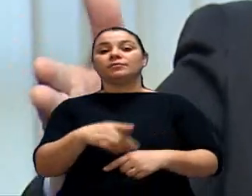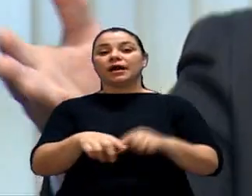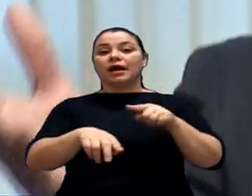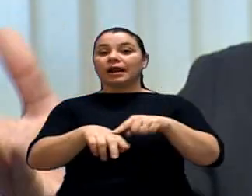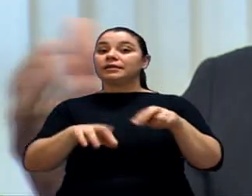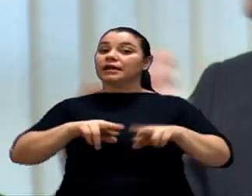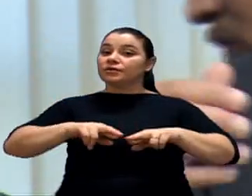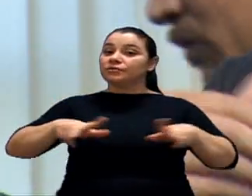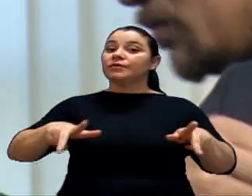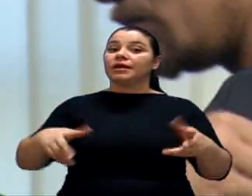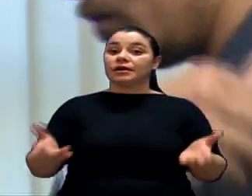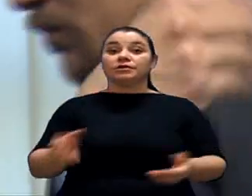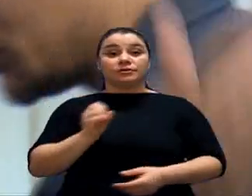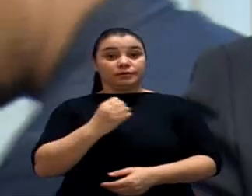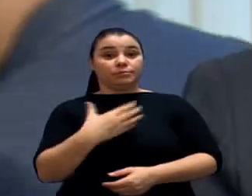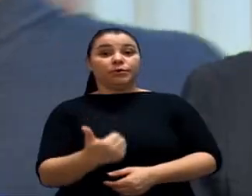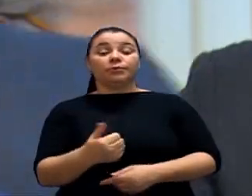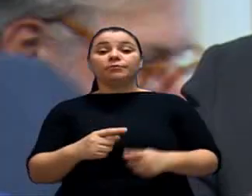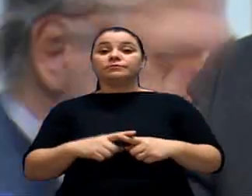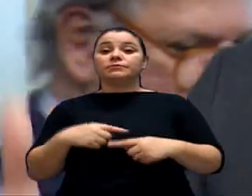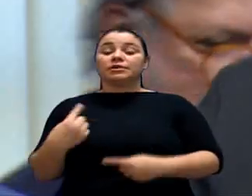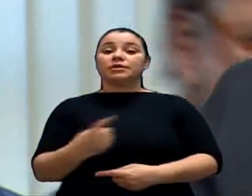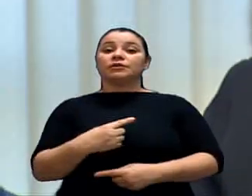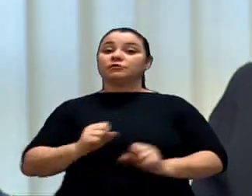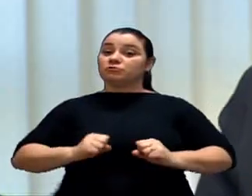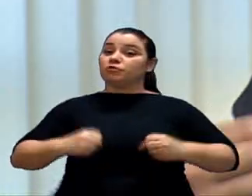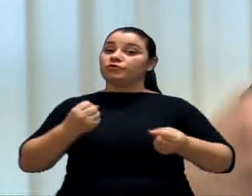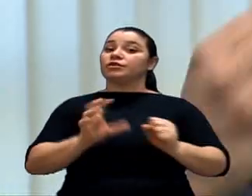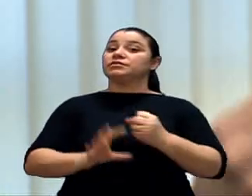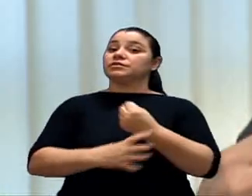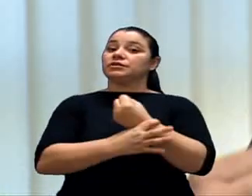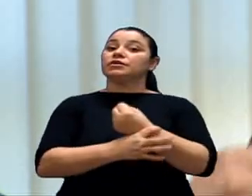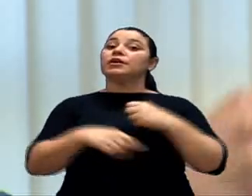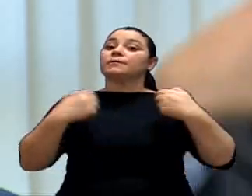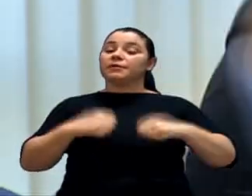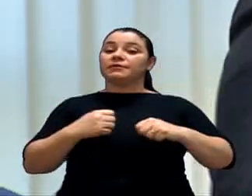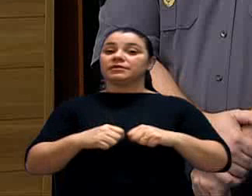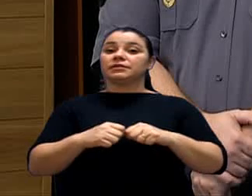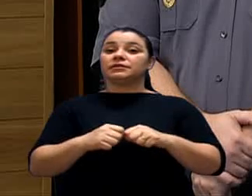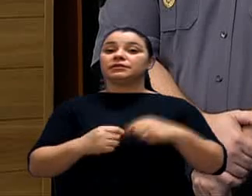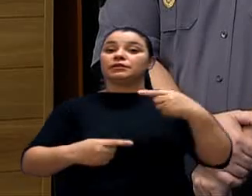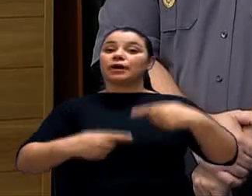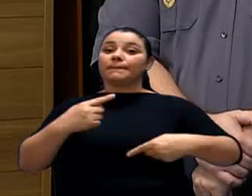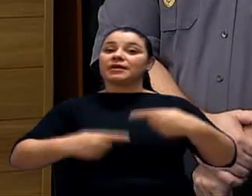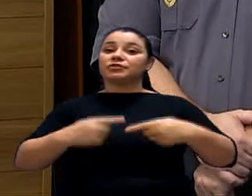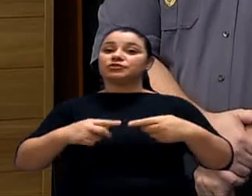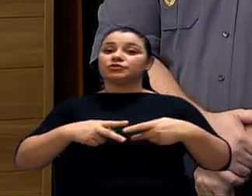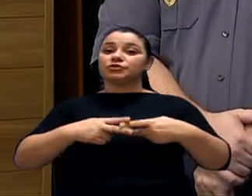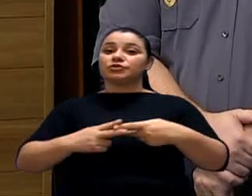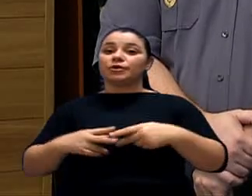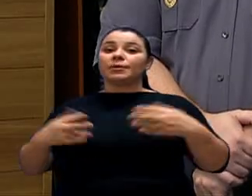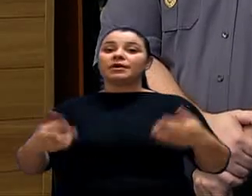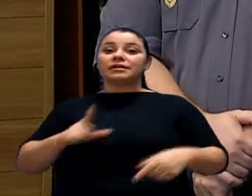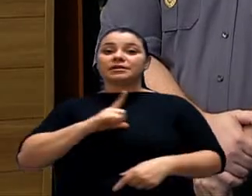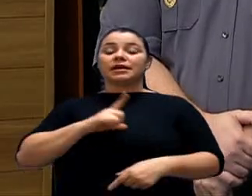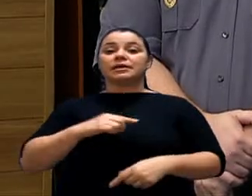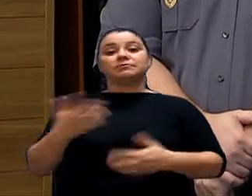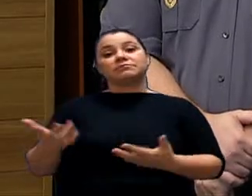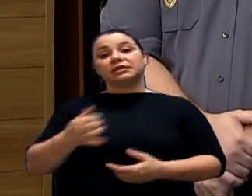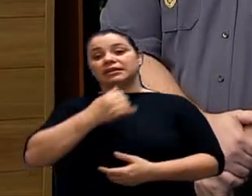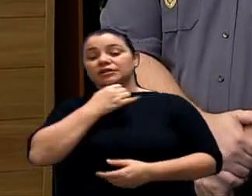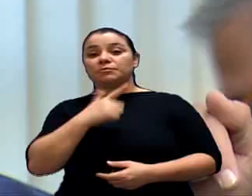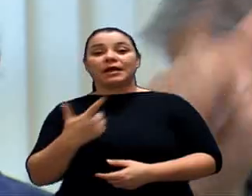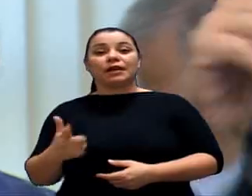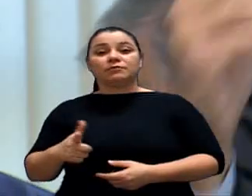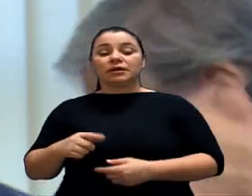diferenciação, né? A Polícia Militar e como as GCMs, como forças de segurança, necessitam de equipamentos adequados para aquela situação. Infelizmente, ainda